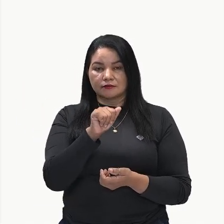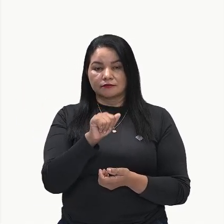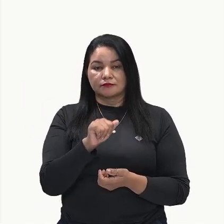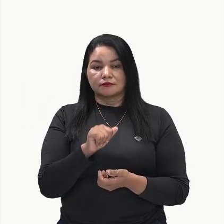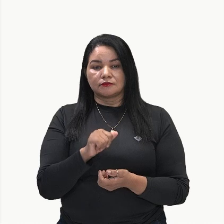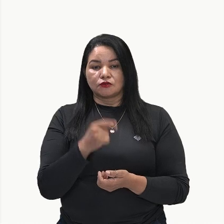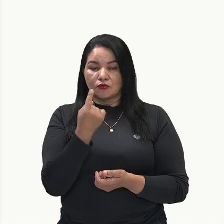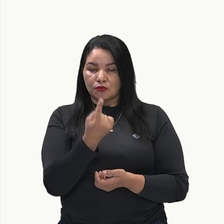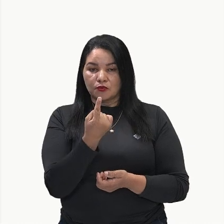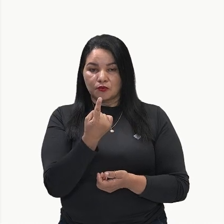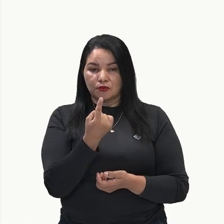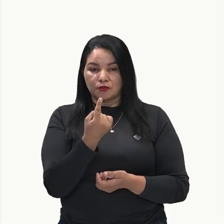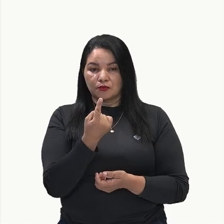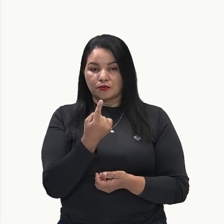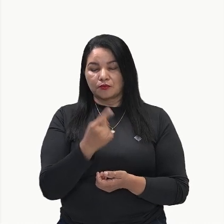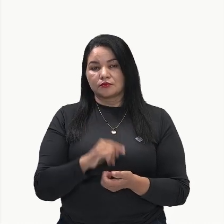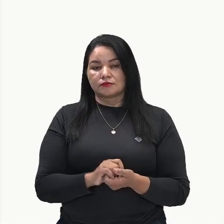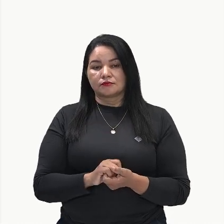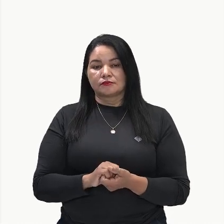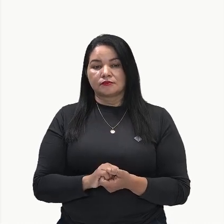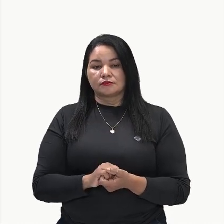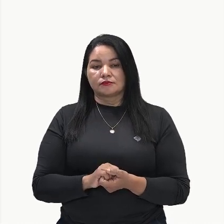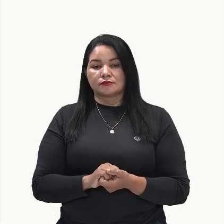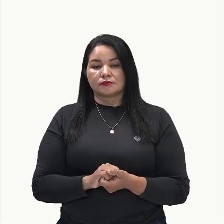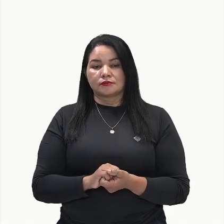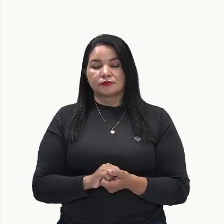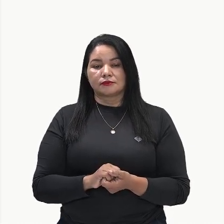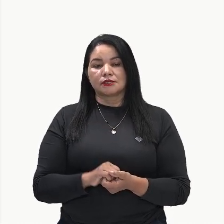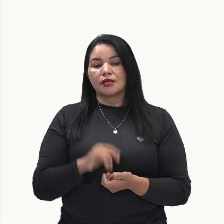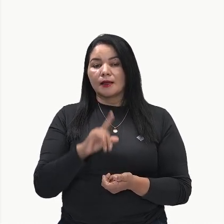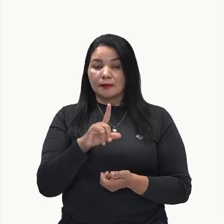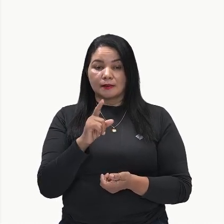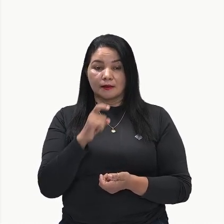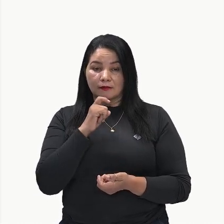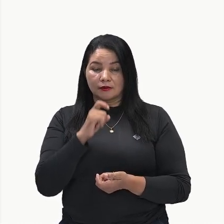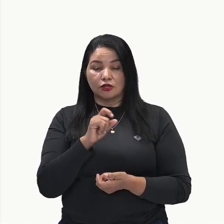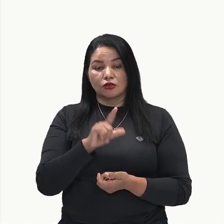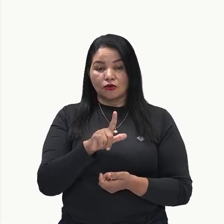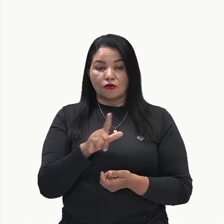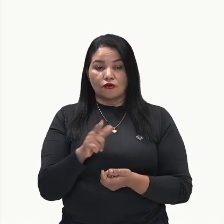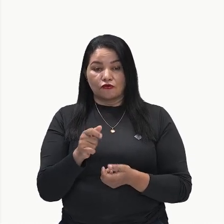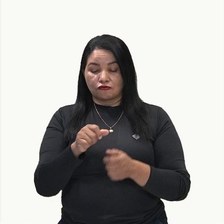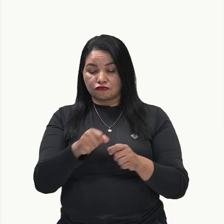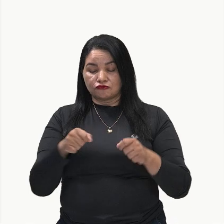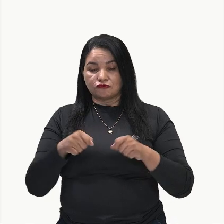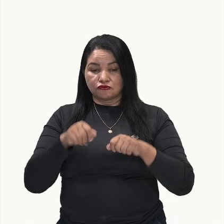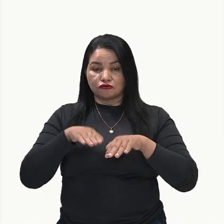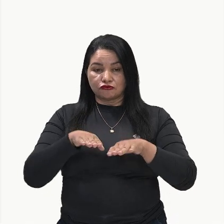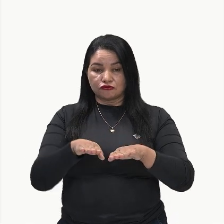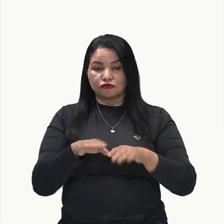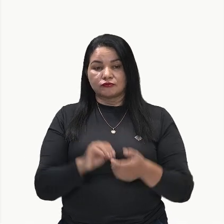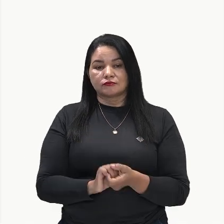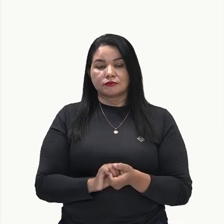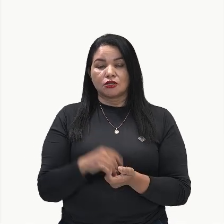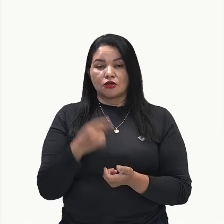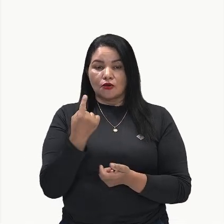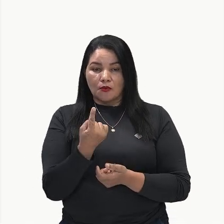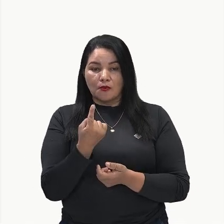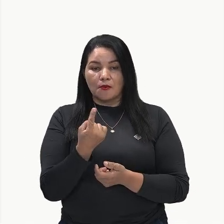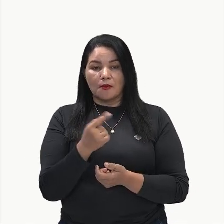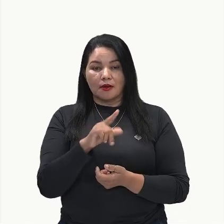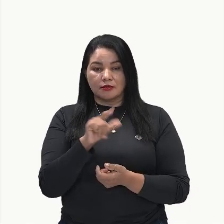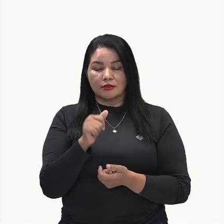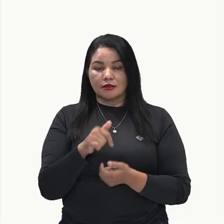nevera é só uma geladeira, el horno é só um forno, la bicicleta, somente uma bicicleta,